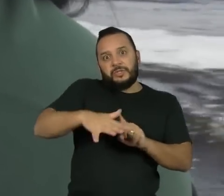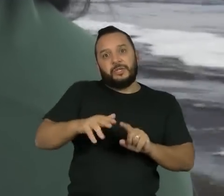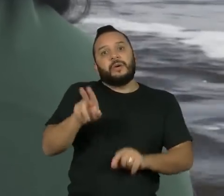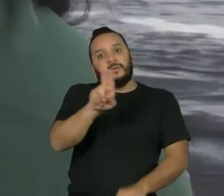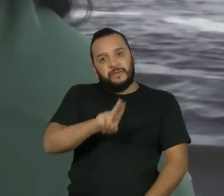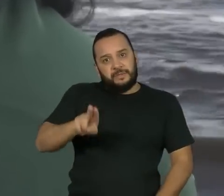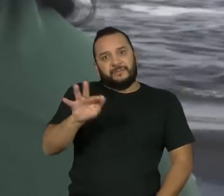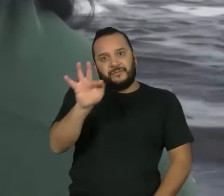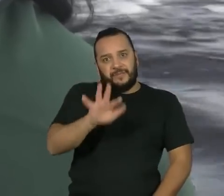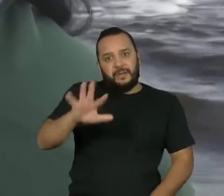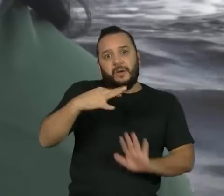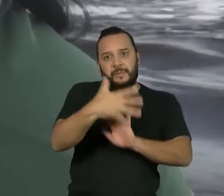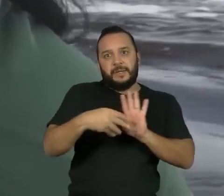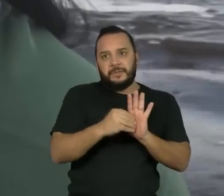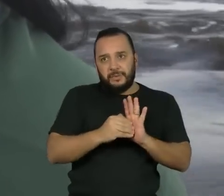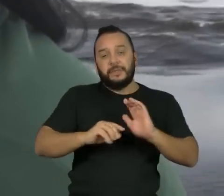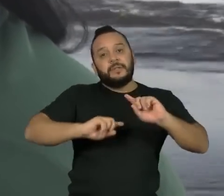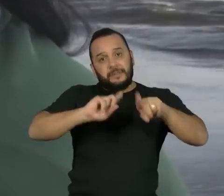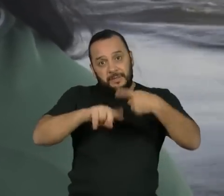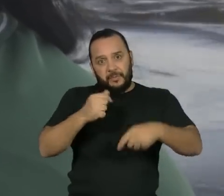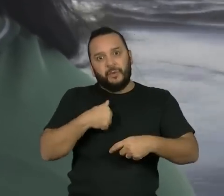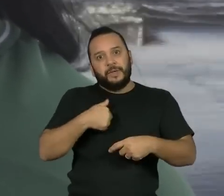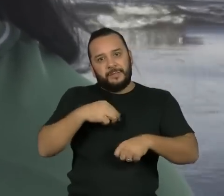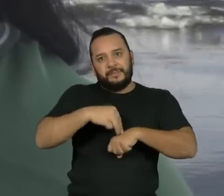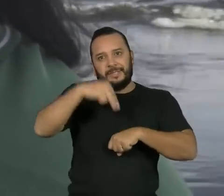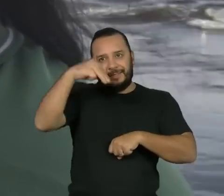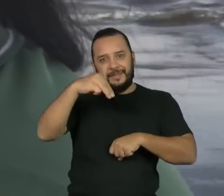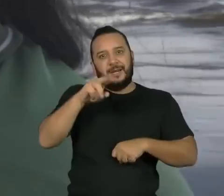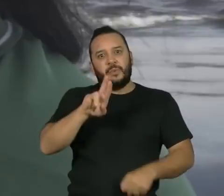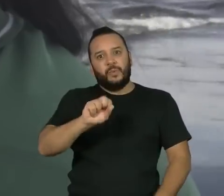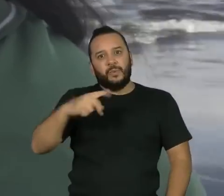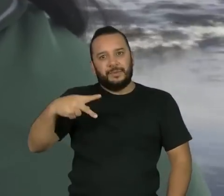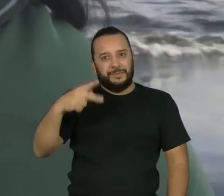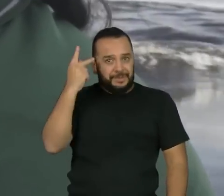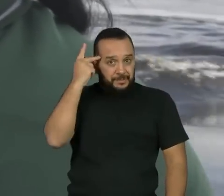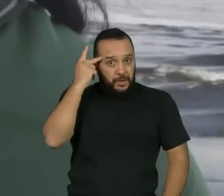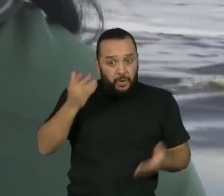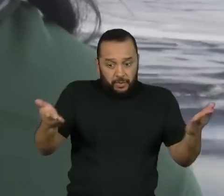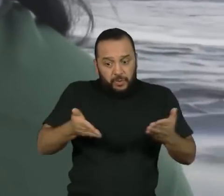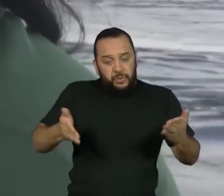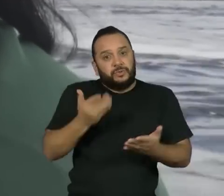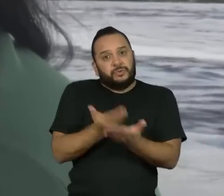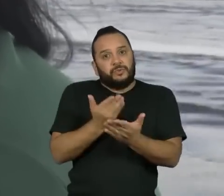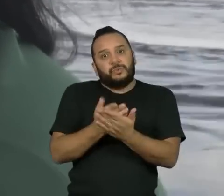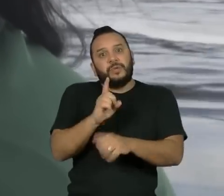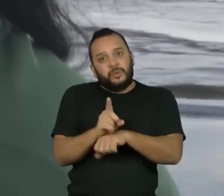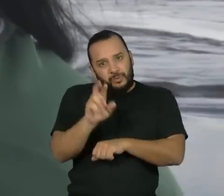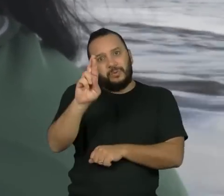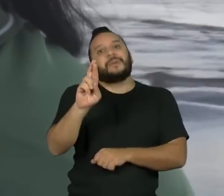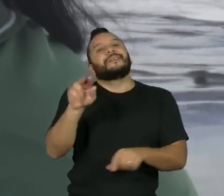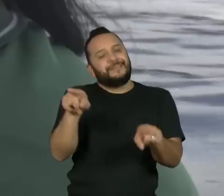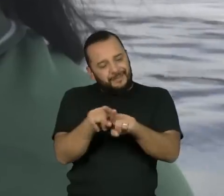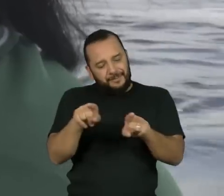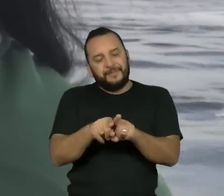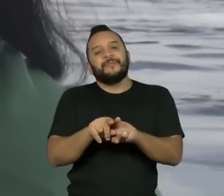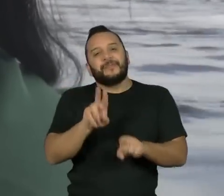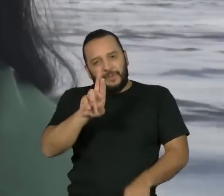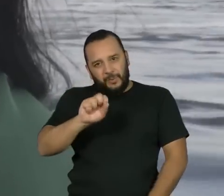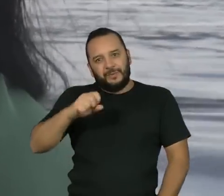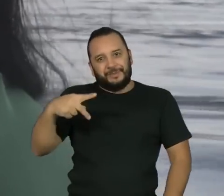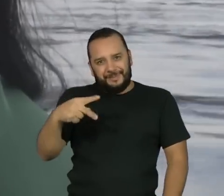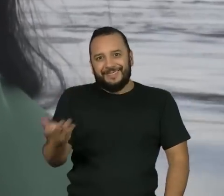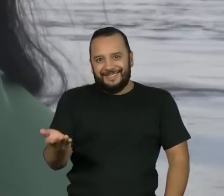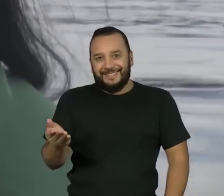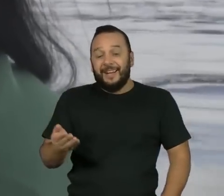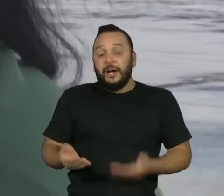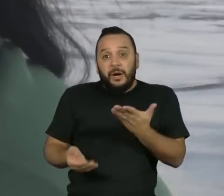cursou mestrado na Universidade de São Paulo. Atualmente faz doutorado também na USP. Ela fez questão de